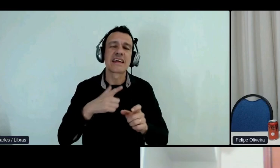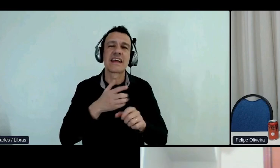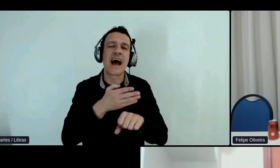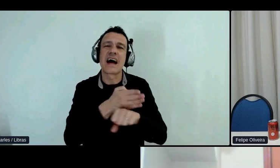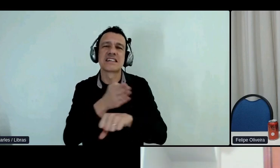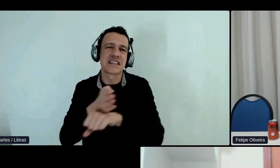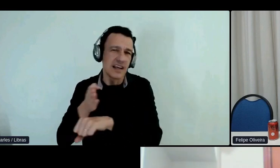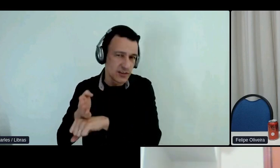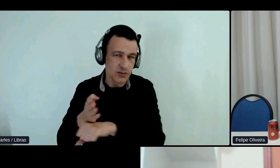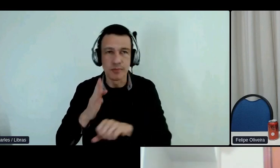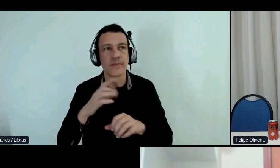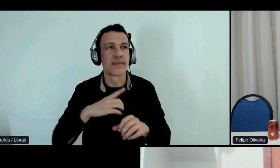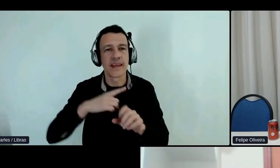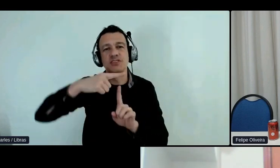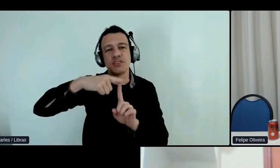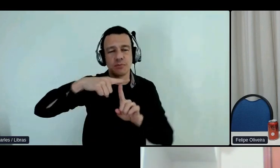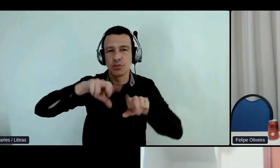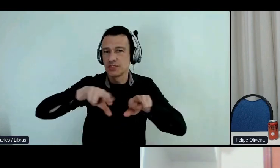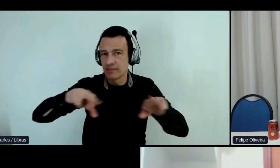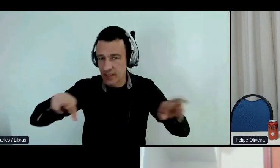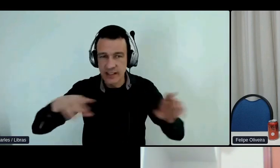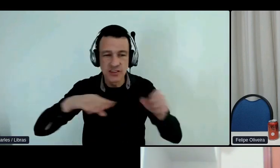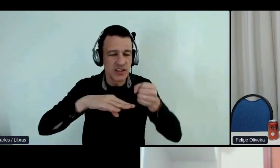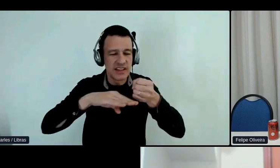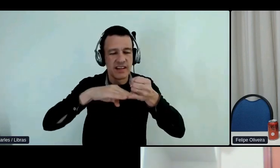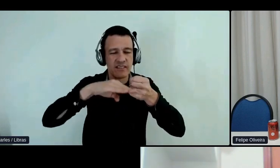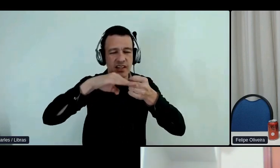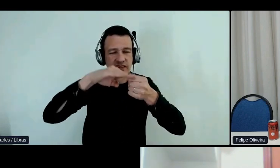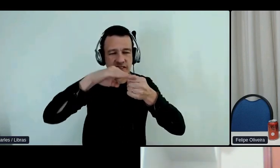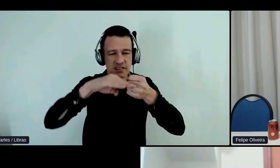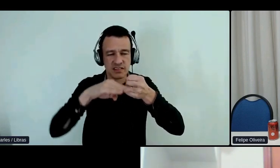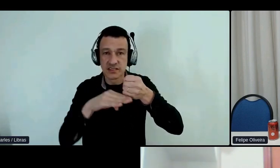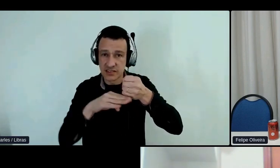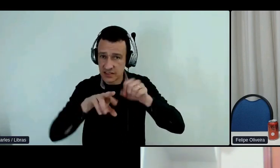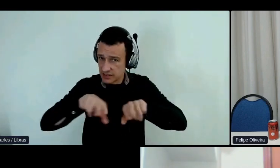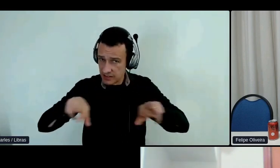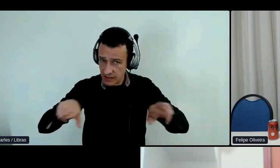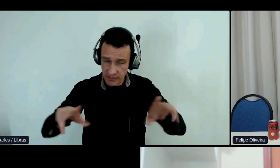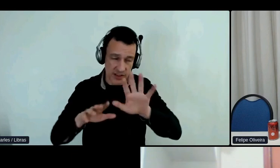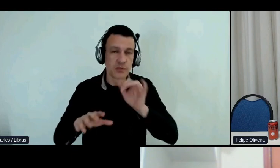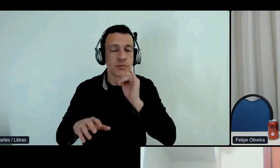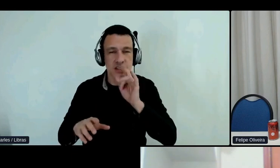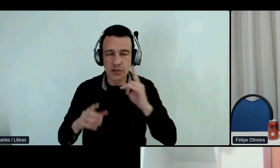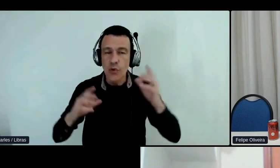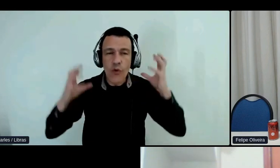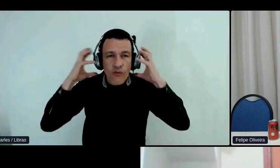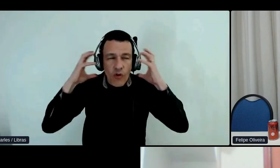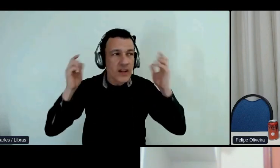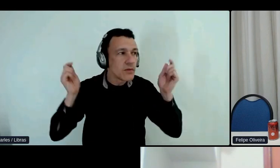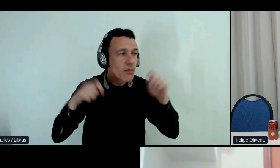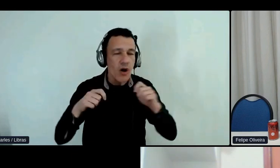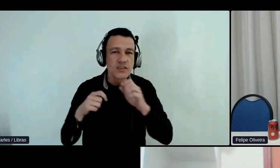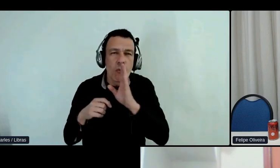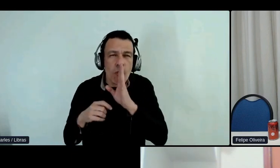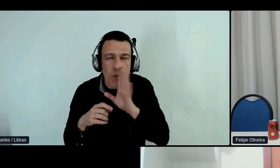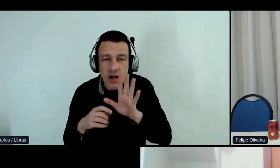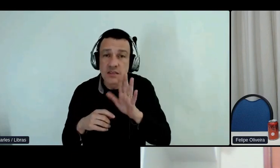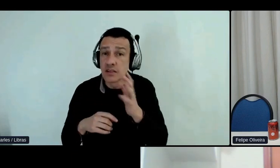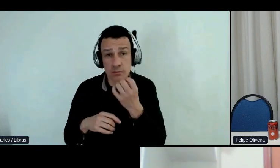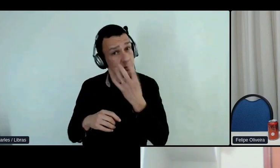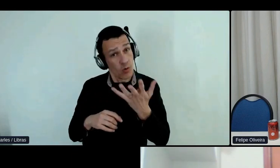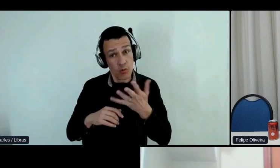dá visibilidade, né, Paloma e todo mundo, mais a gente consegue ter acesso a essas coisas, né? Porque se